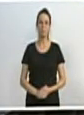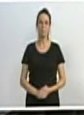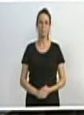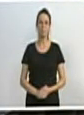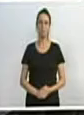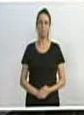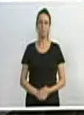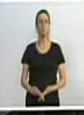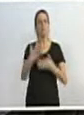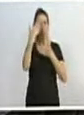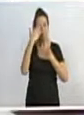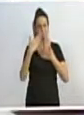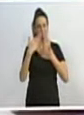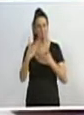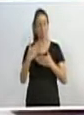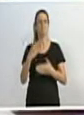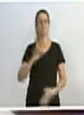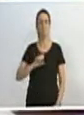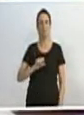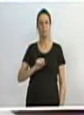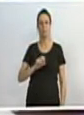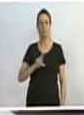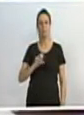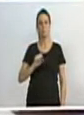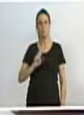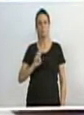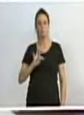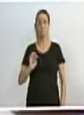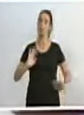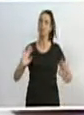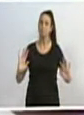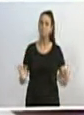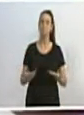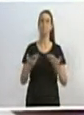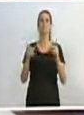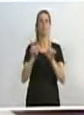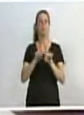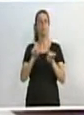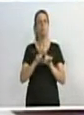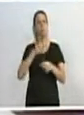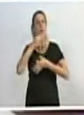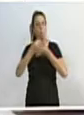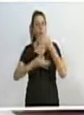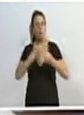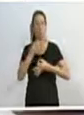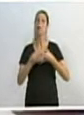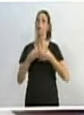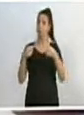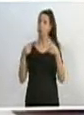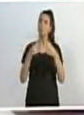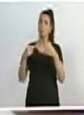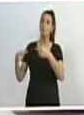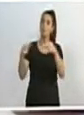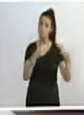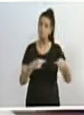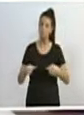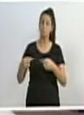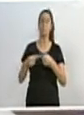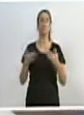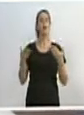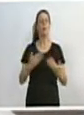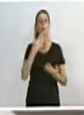Obrigado, dona Suzete Novaes, também pelo incentivo, pelas palavras e pela discussão apropriada do tema. Quero passar a